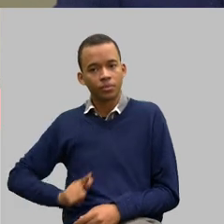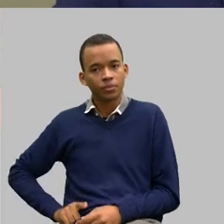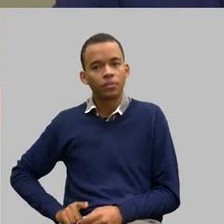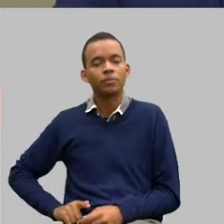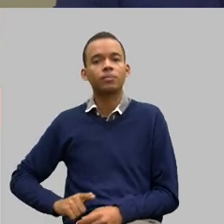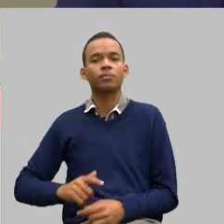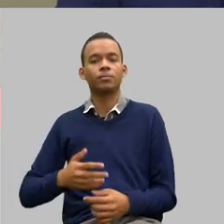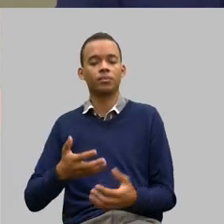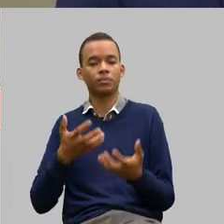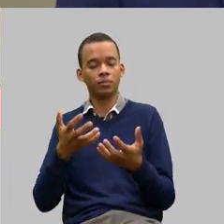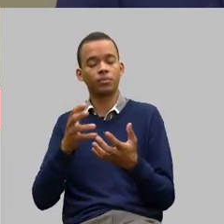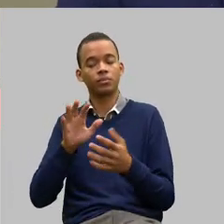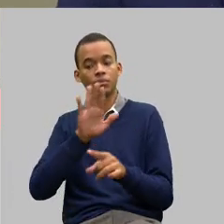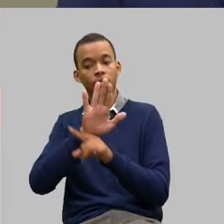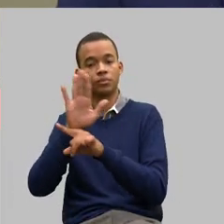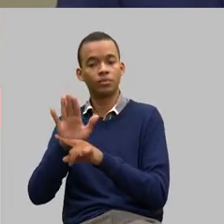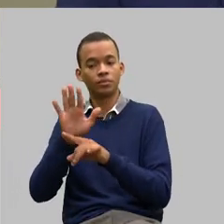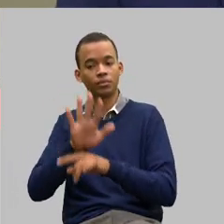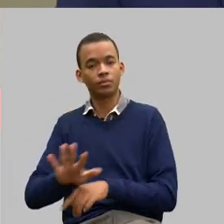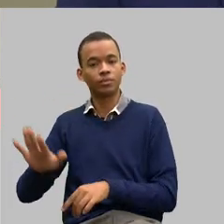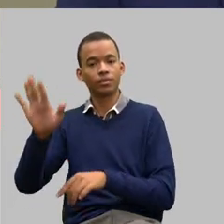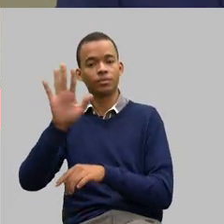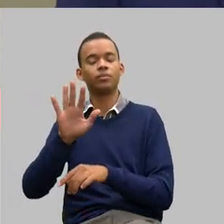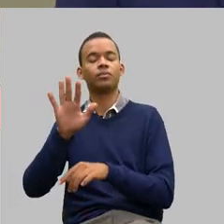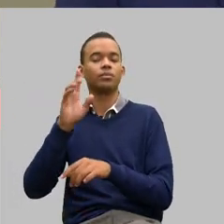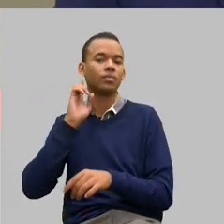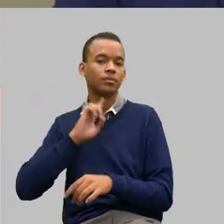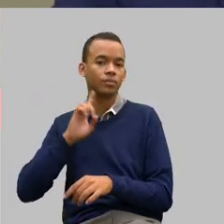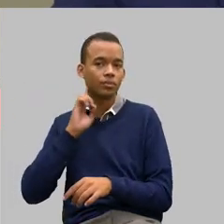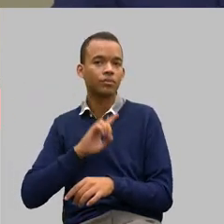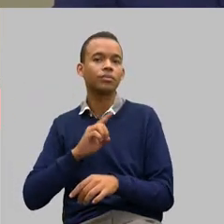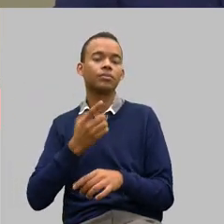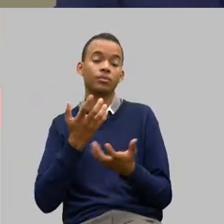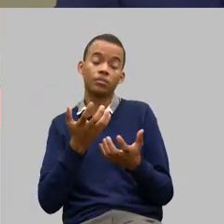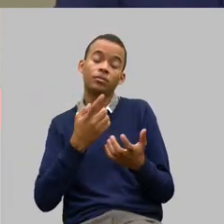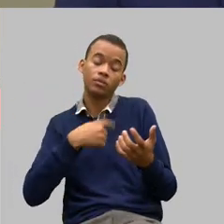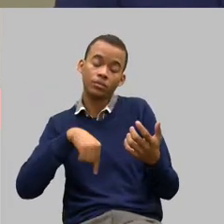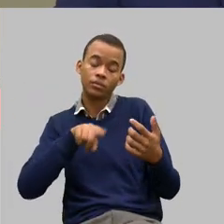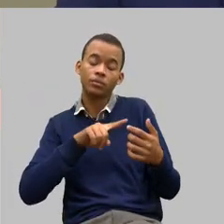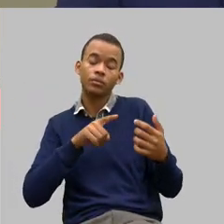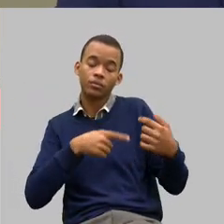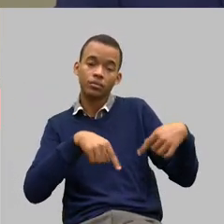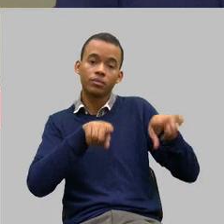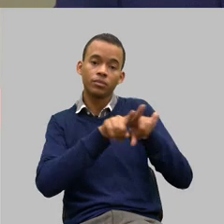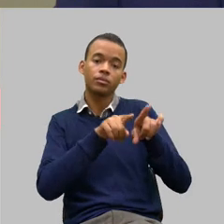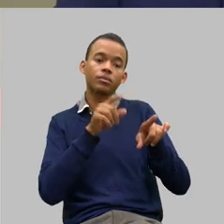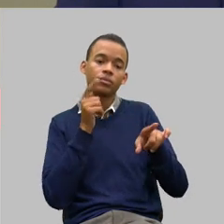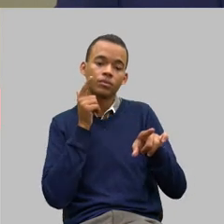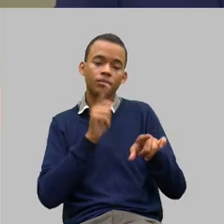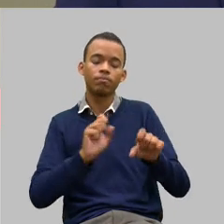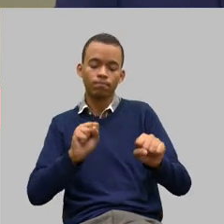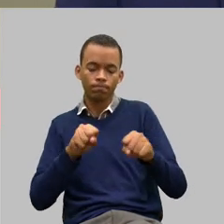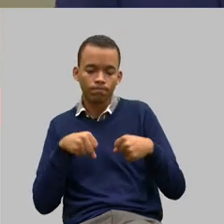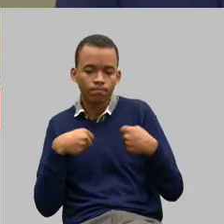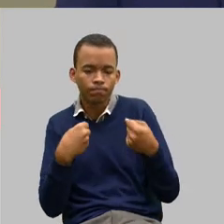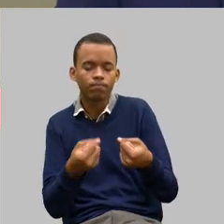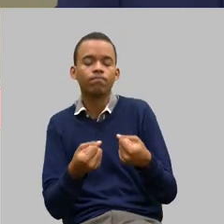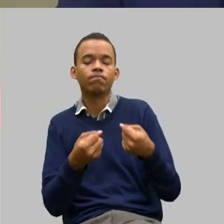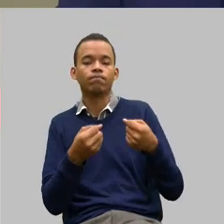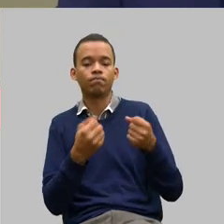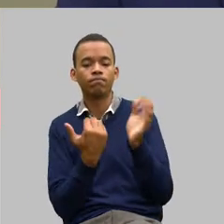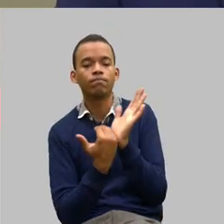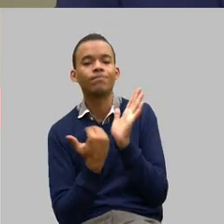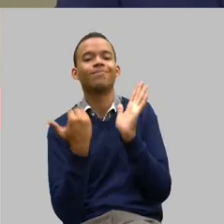nossas regiões e para Minas Gerais mas em parceria ao lado do governo entendendo que assim a gente consegue somar esforços e atingir os objetivos